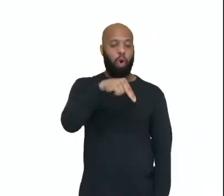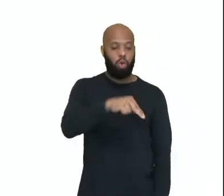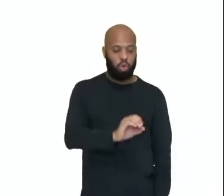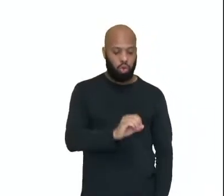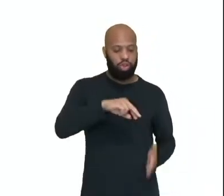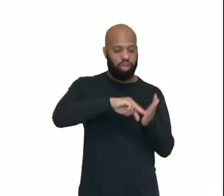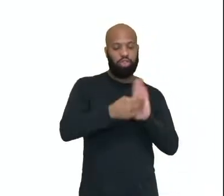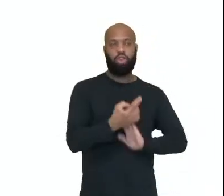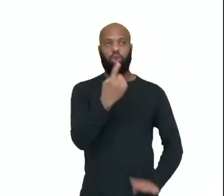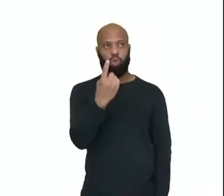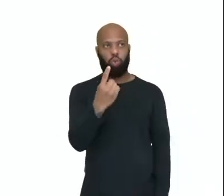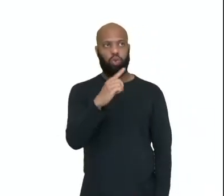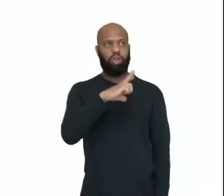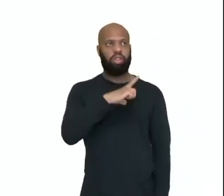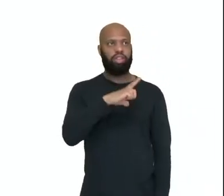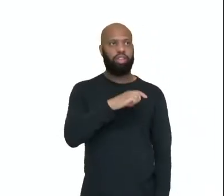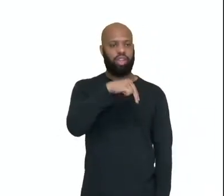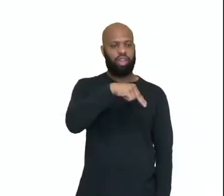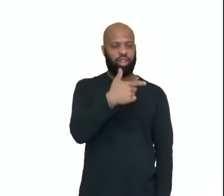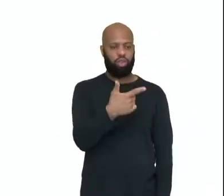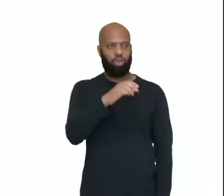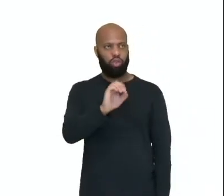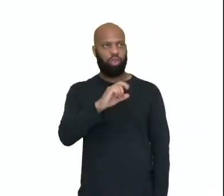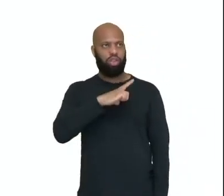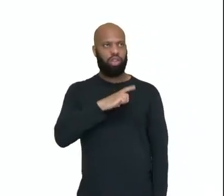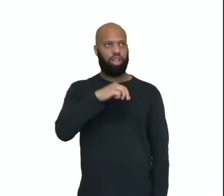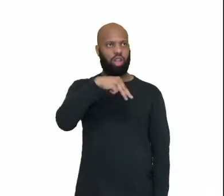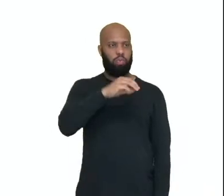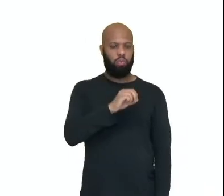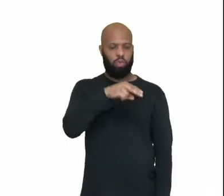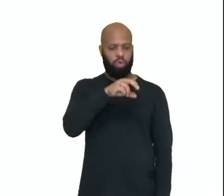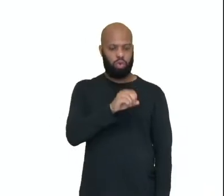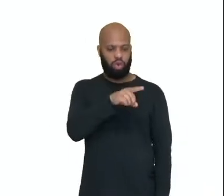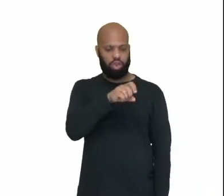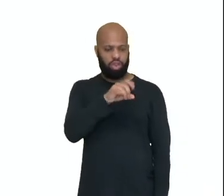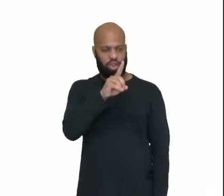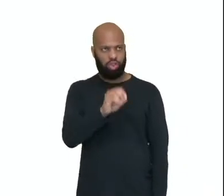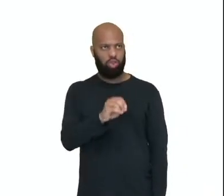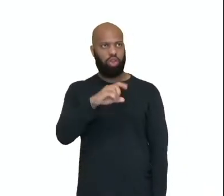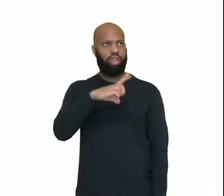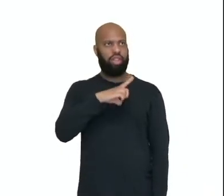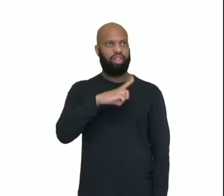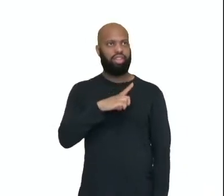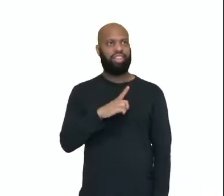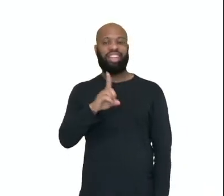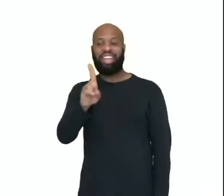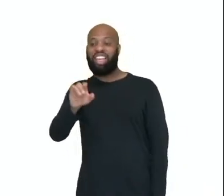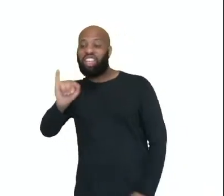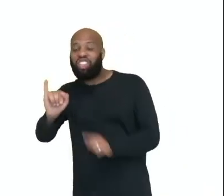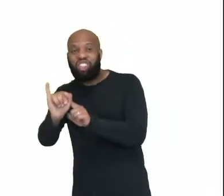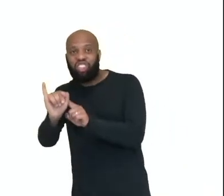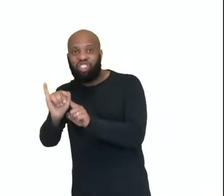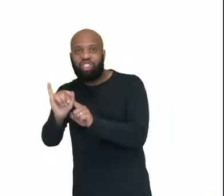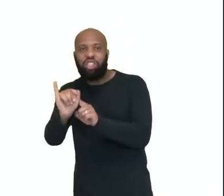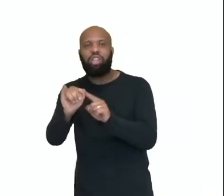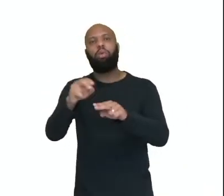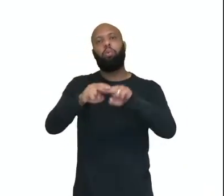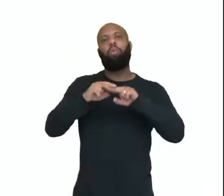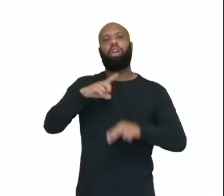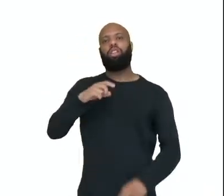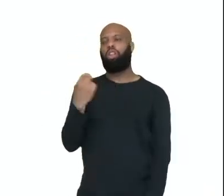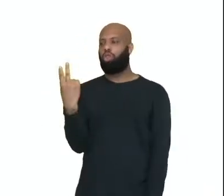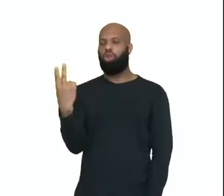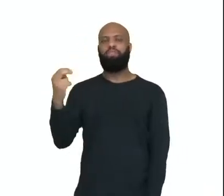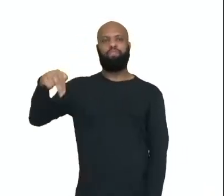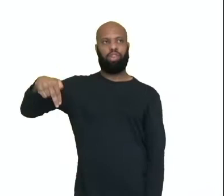indicar um. N2O, monóxido, um oxigênio de dinitrogênio, N2, 2 nitrogênios. E o